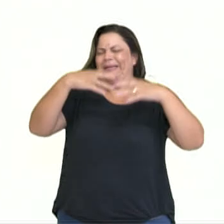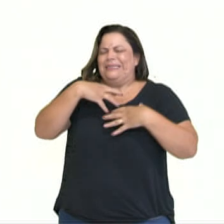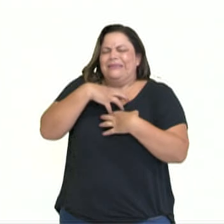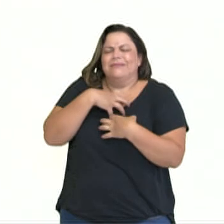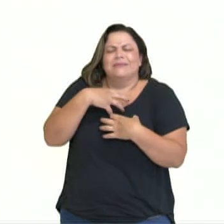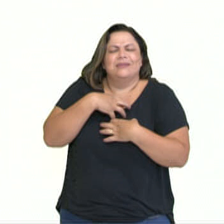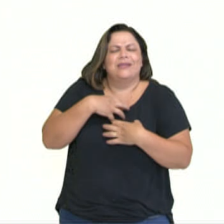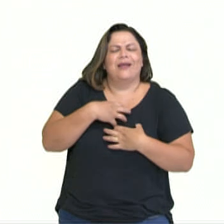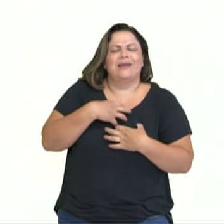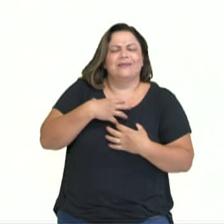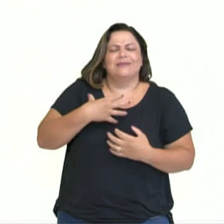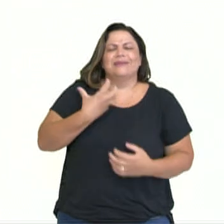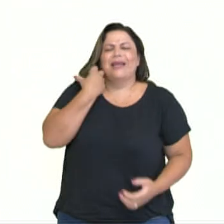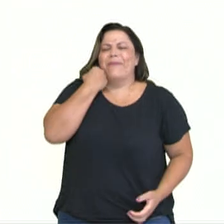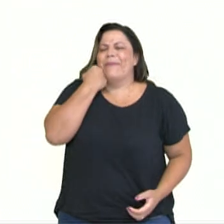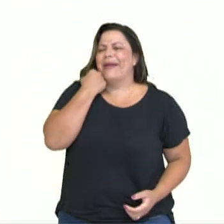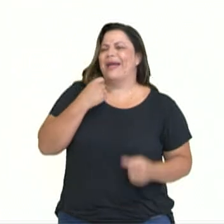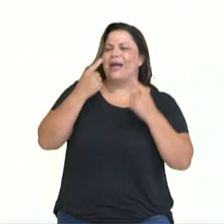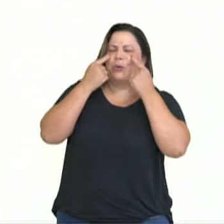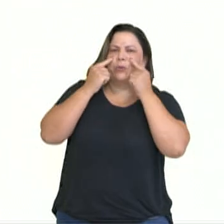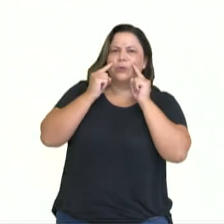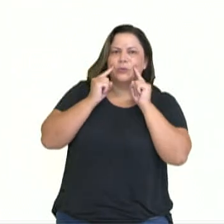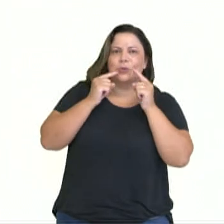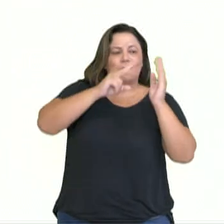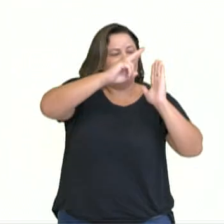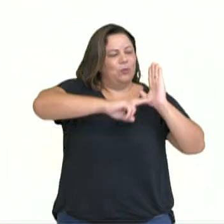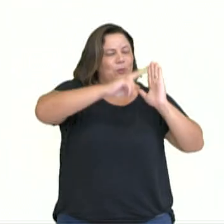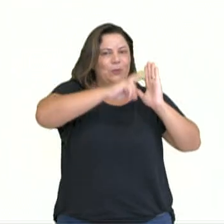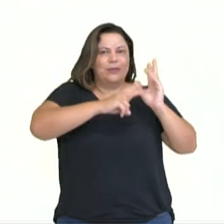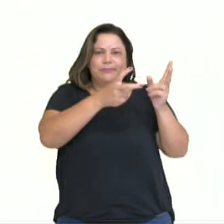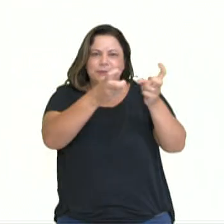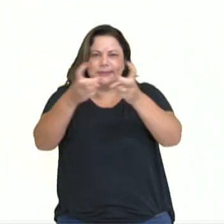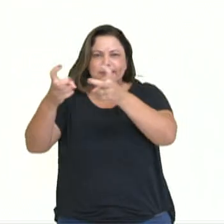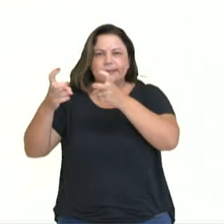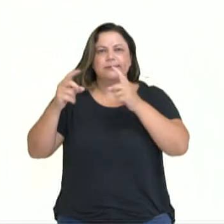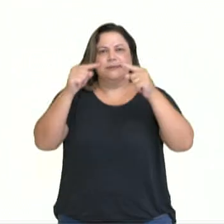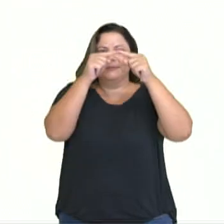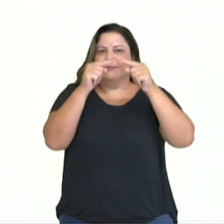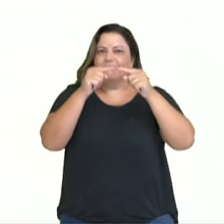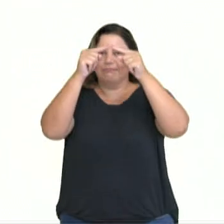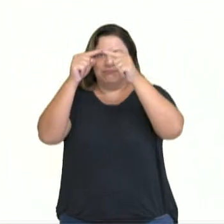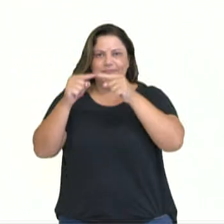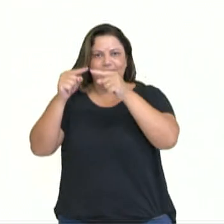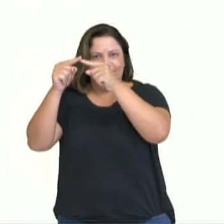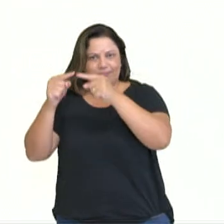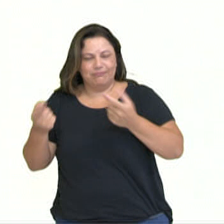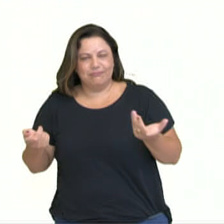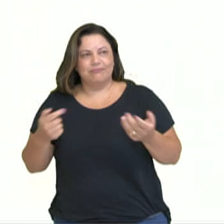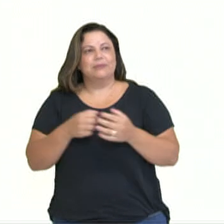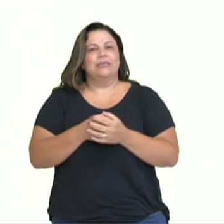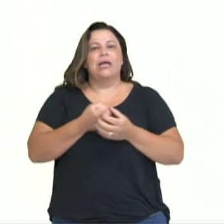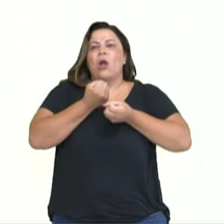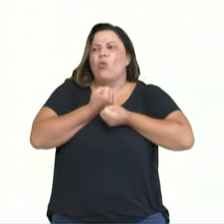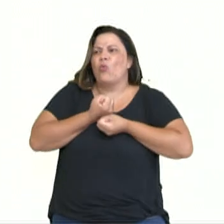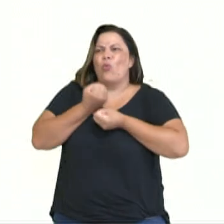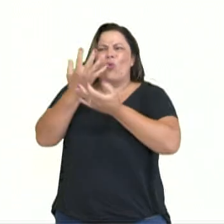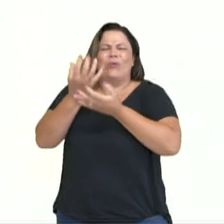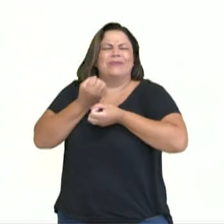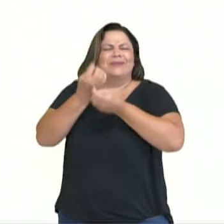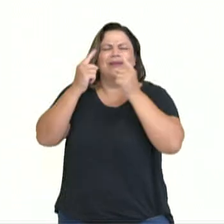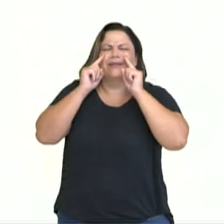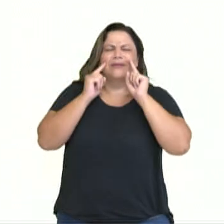me chora. Vou reler para vocês perceberem o esquema da rima, tá? Contar, não a chorava como